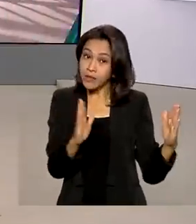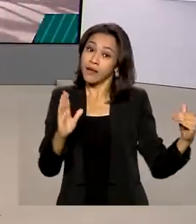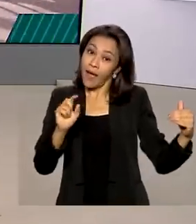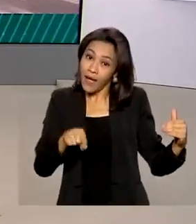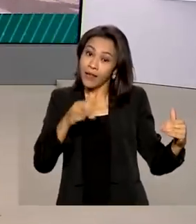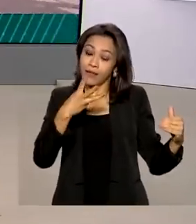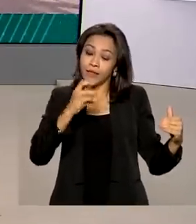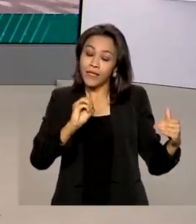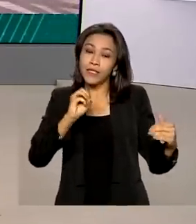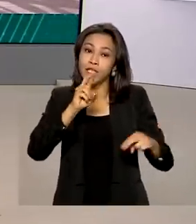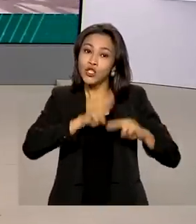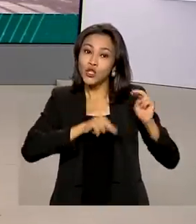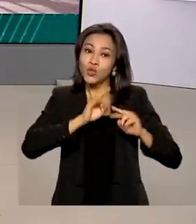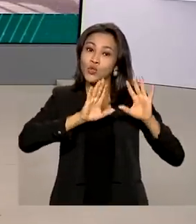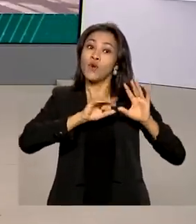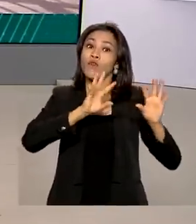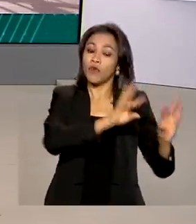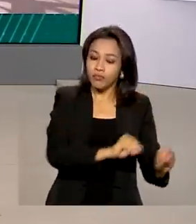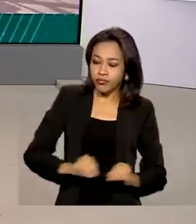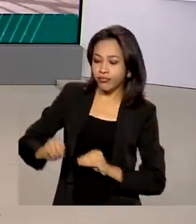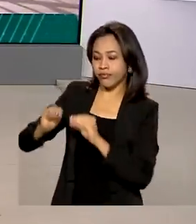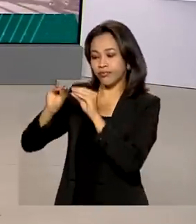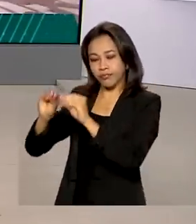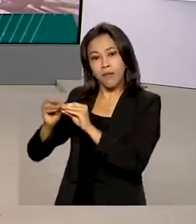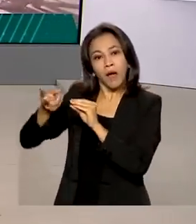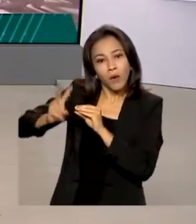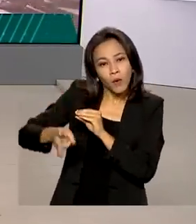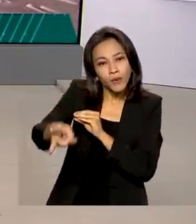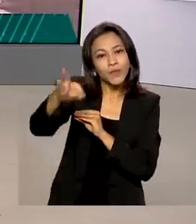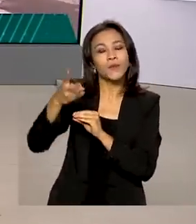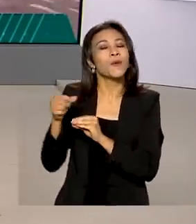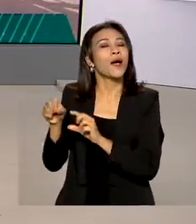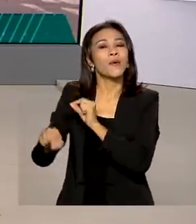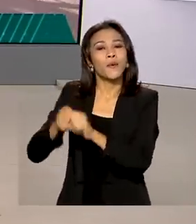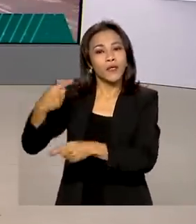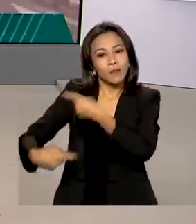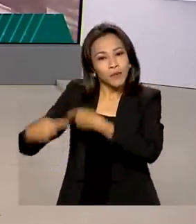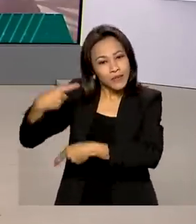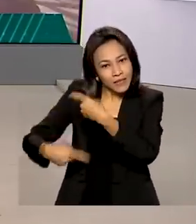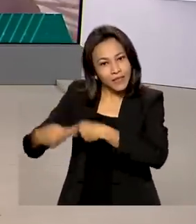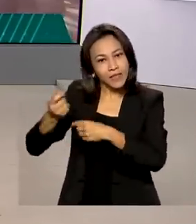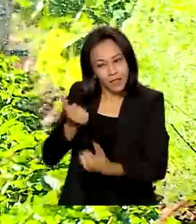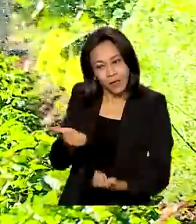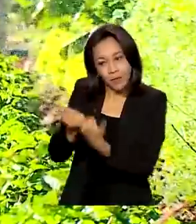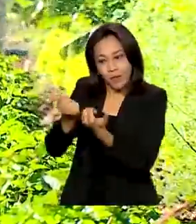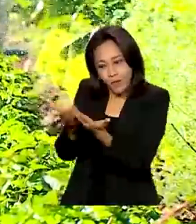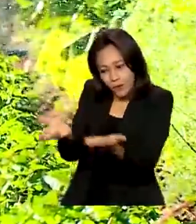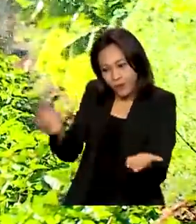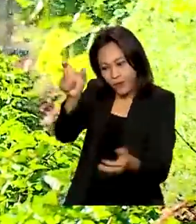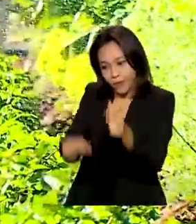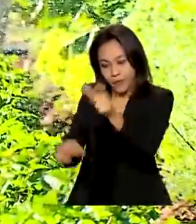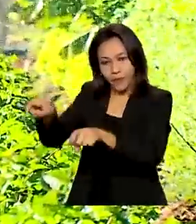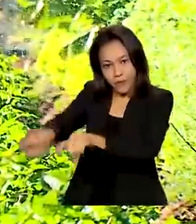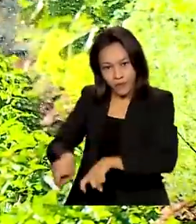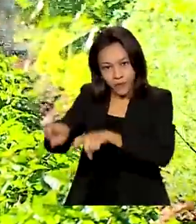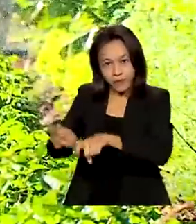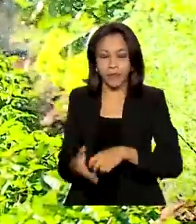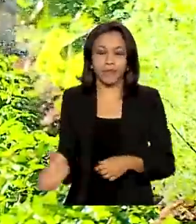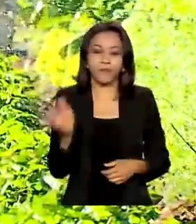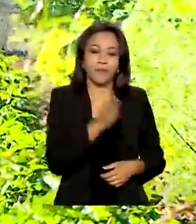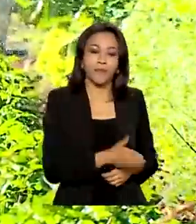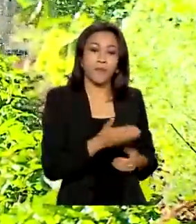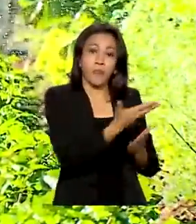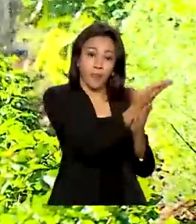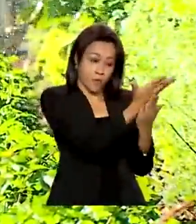foi prorrogado para garantir a continuidade das políticas públicas de apoio ao produtor. O Cadastro Nacional